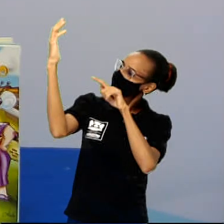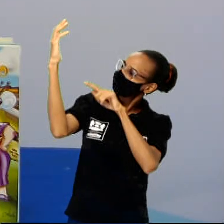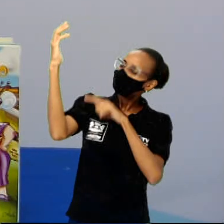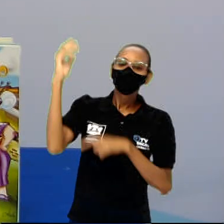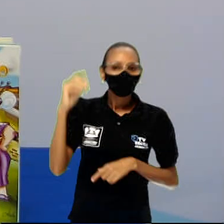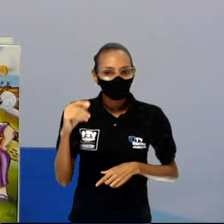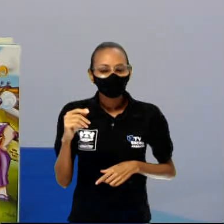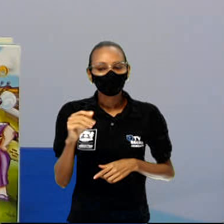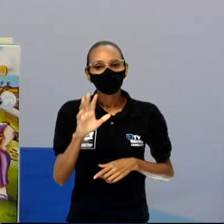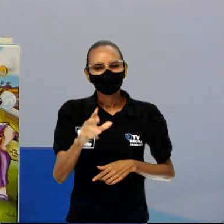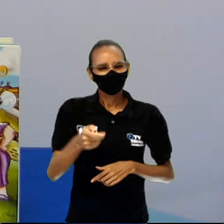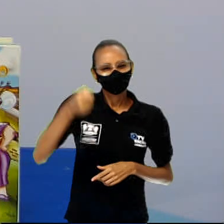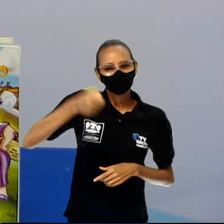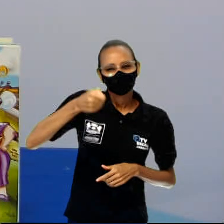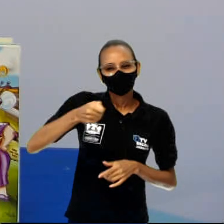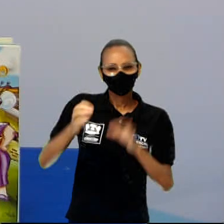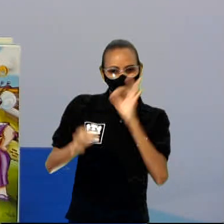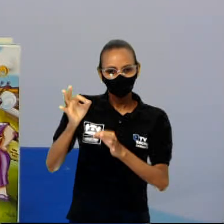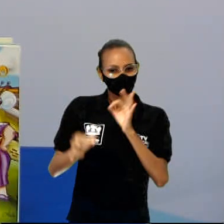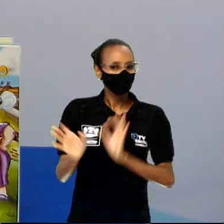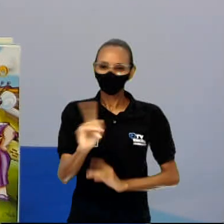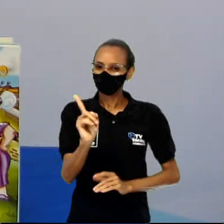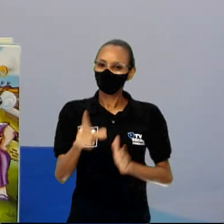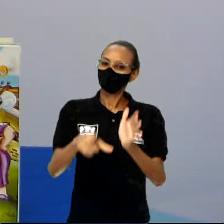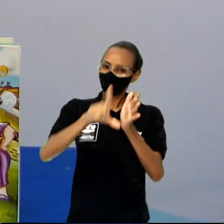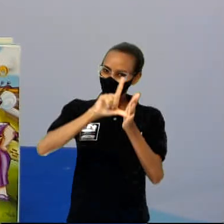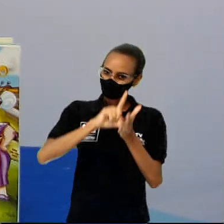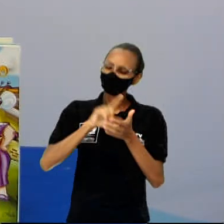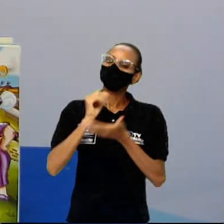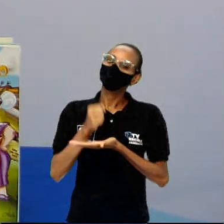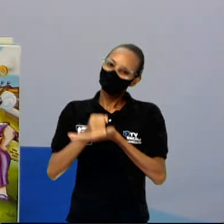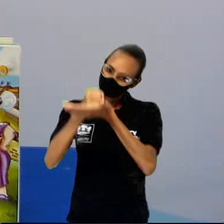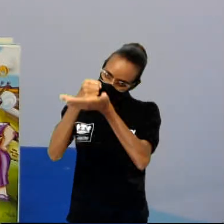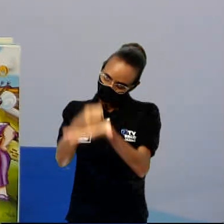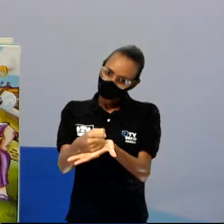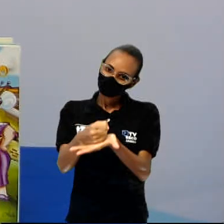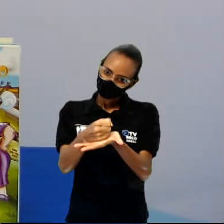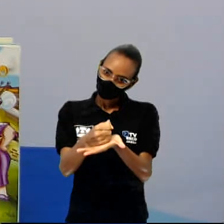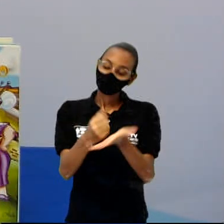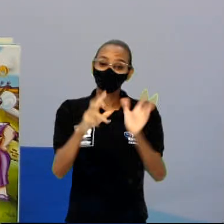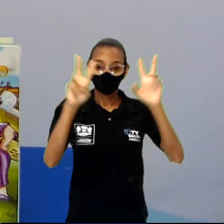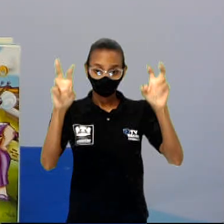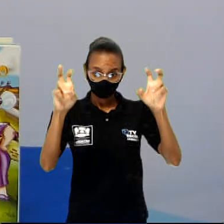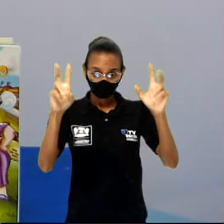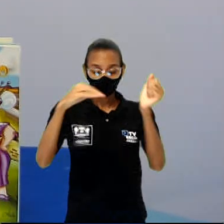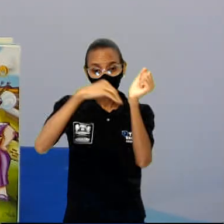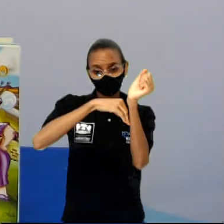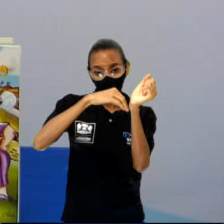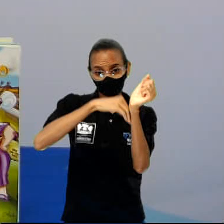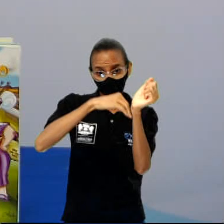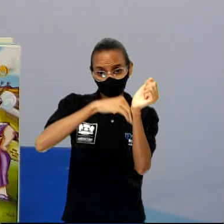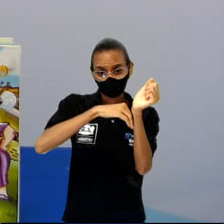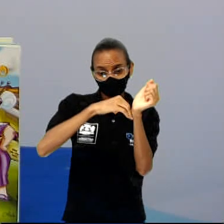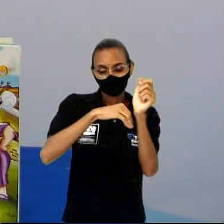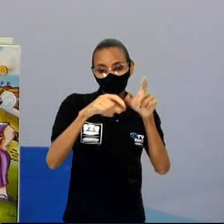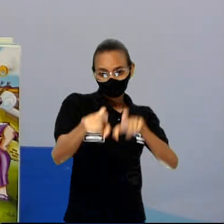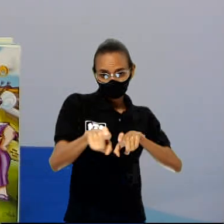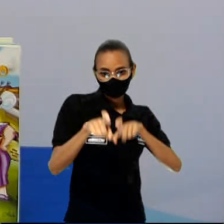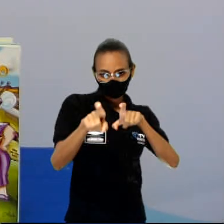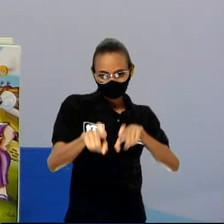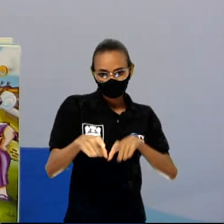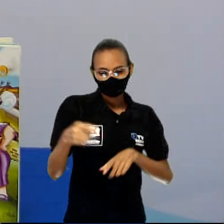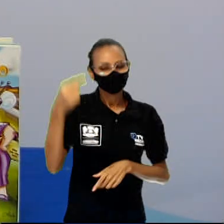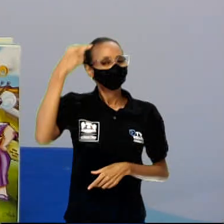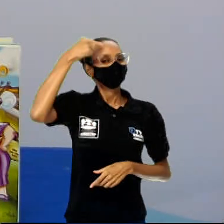julgar é preciso ajudar. Essa história, que se chama Mistério no Sítio, saiu daqui, ó, da minha cabeça. E eu